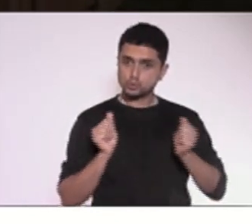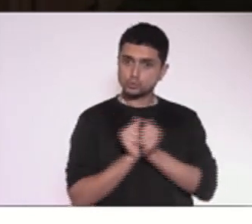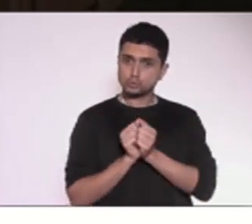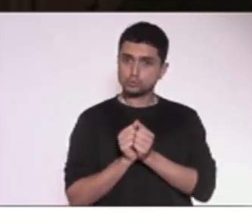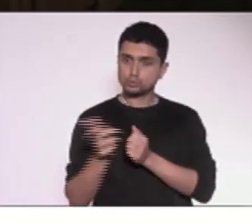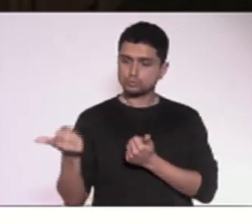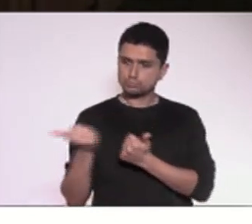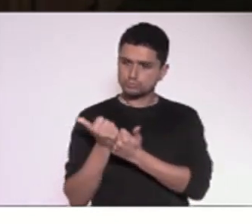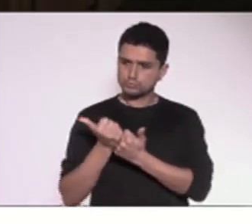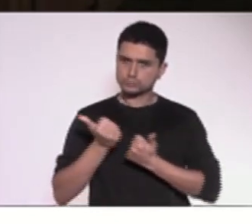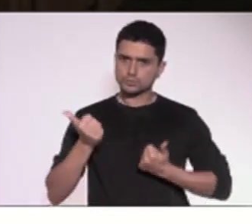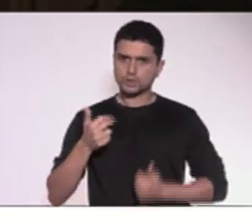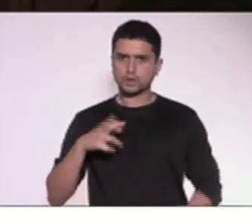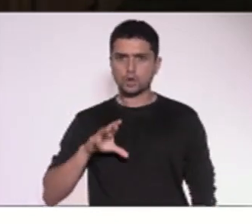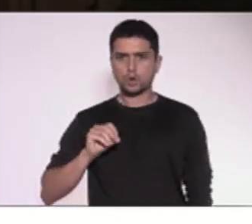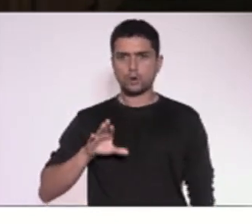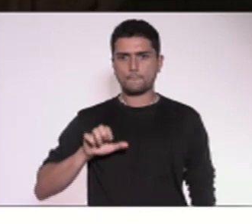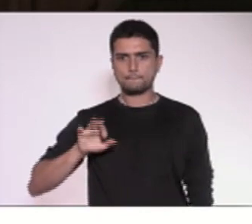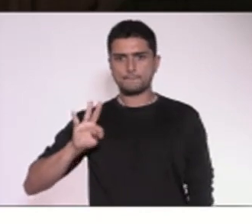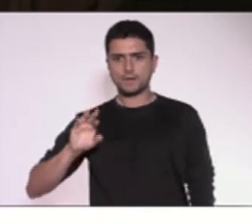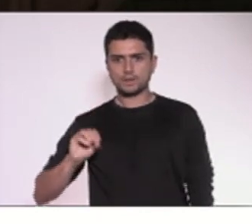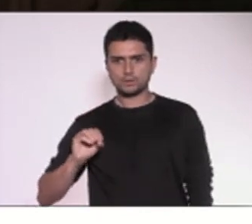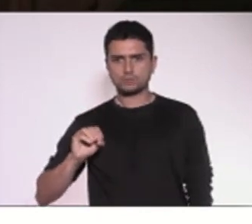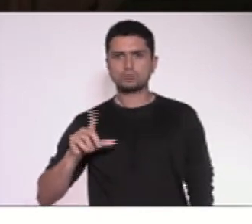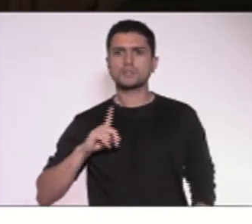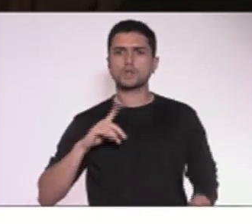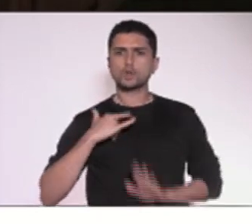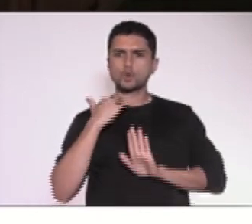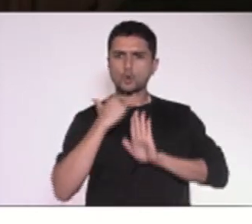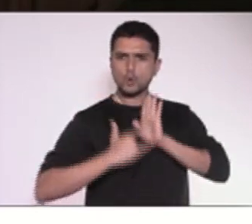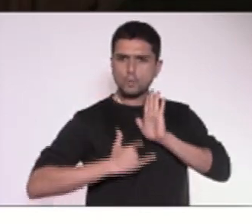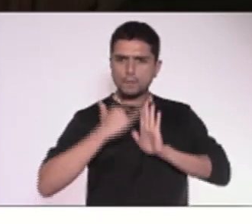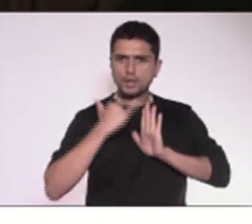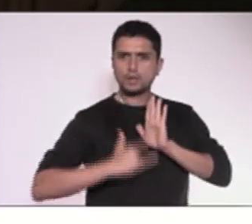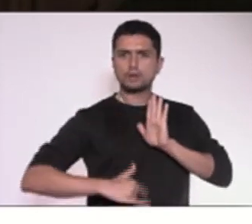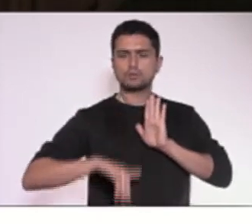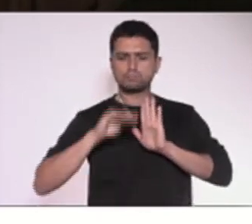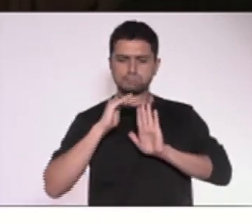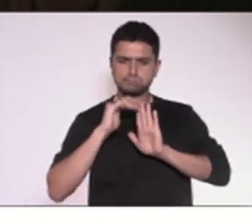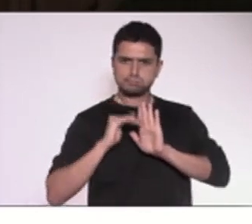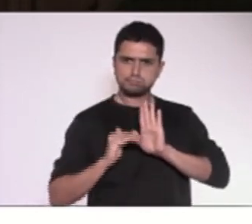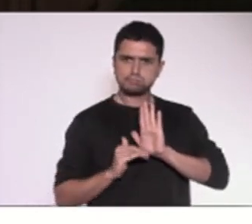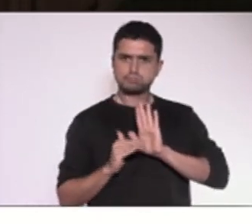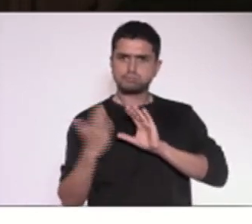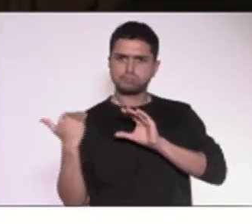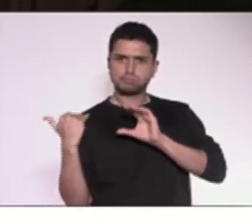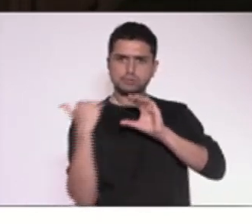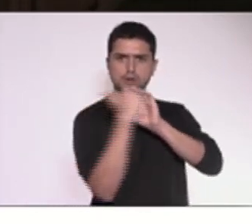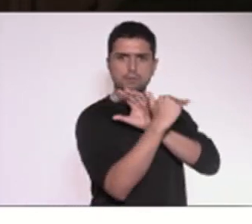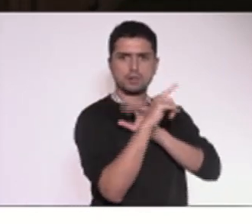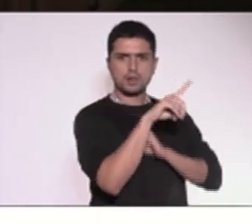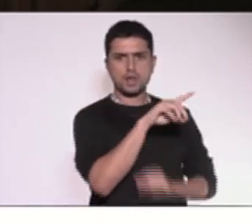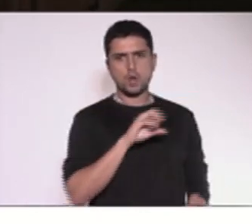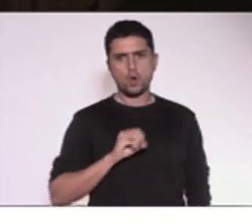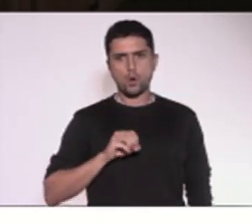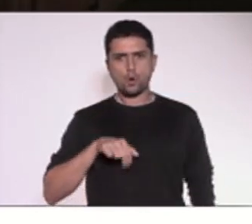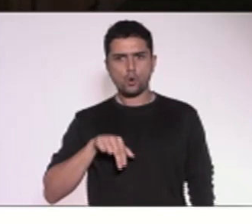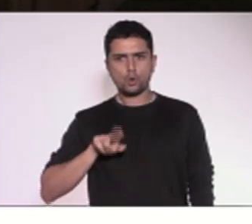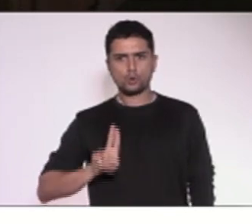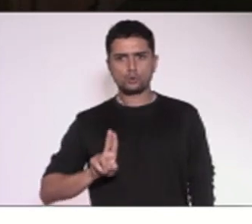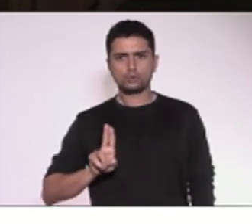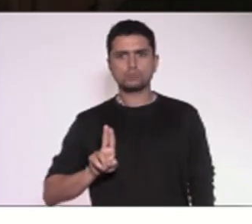Roberto Mota levará os documentos ao Conselho de Segurança da ONU. E peço também, presidente